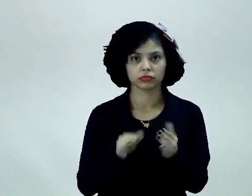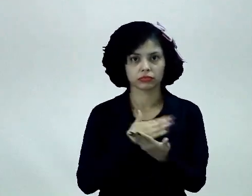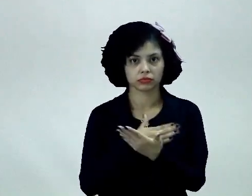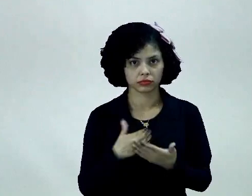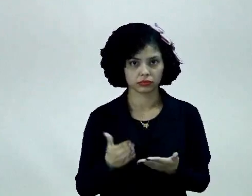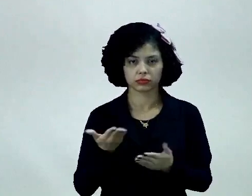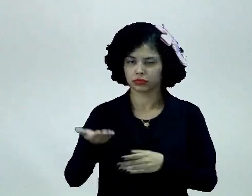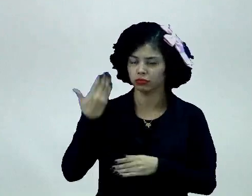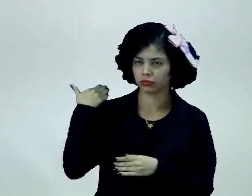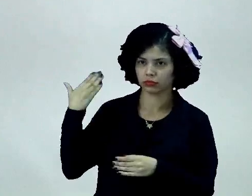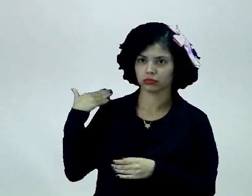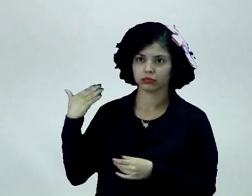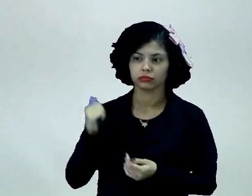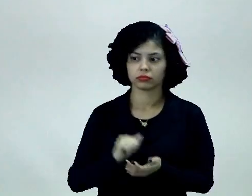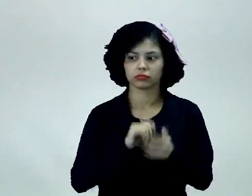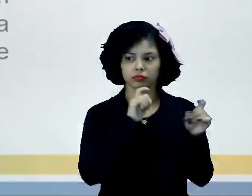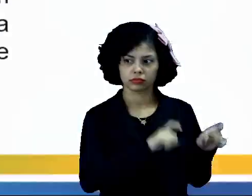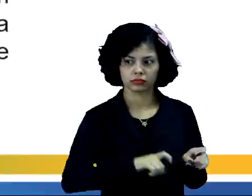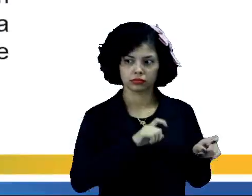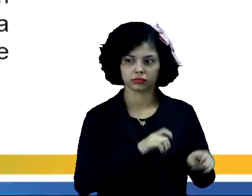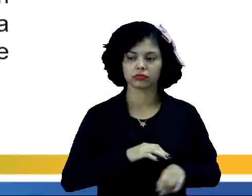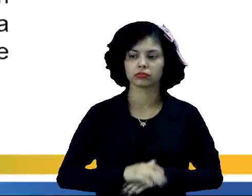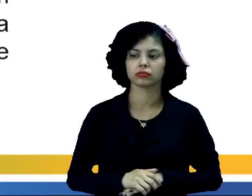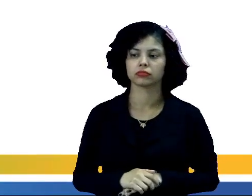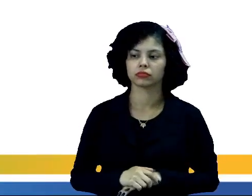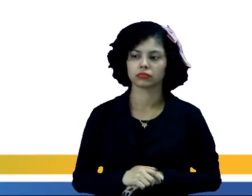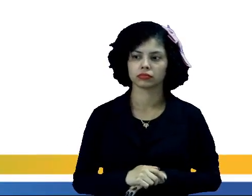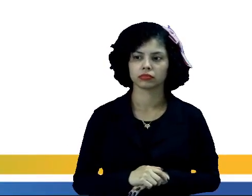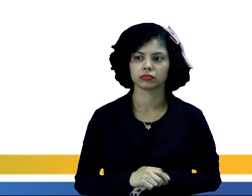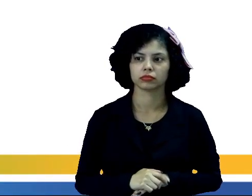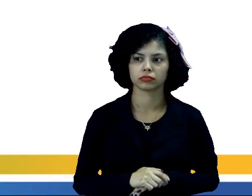ela começa desde esse período da colonização.